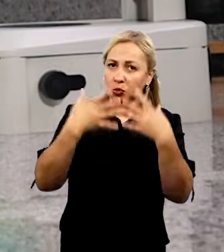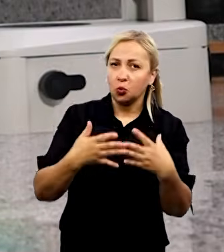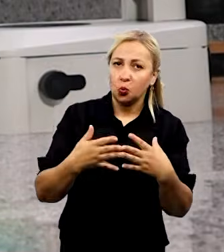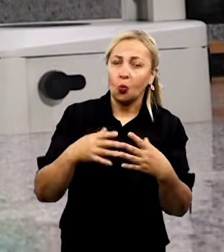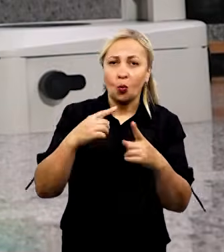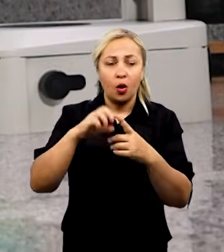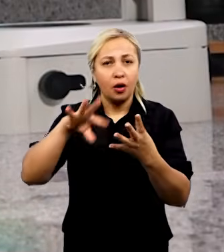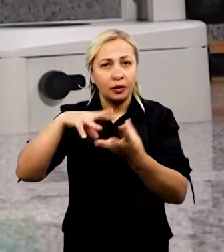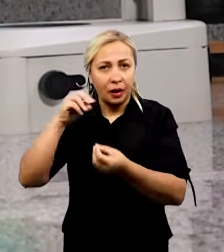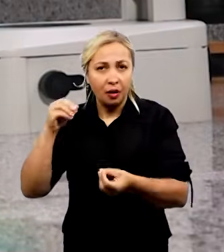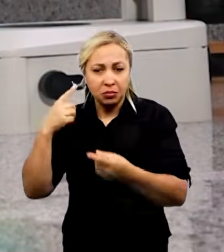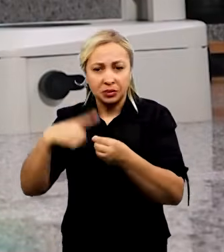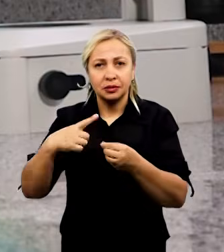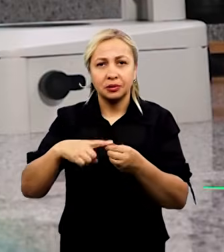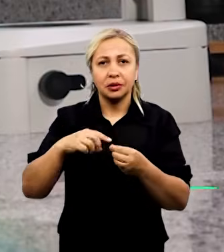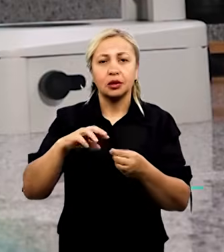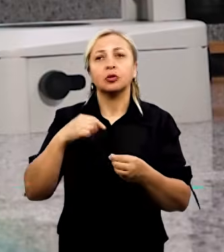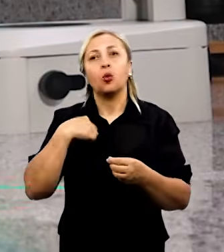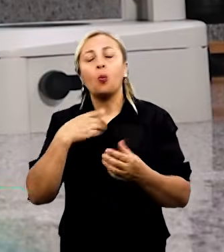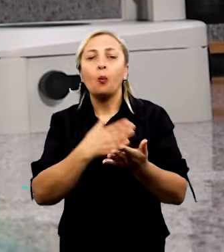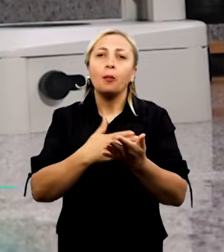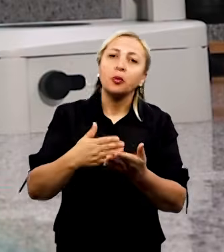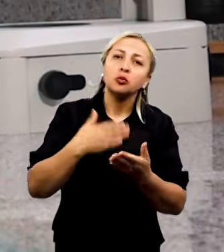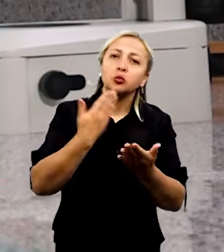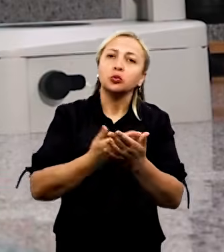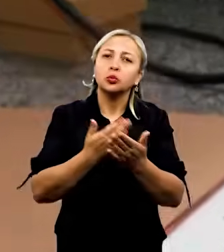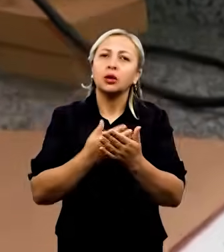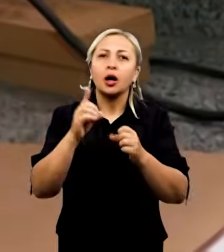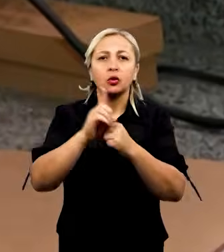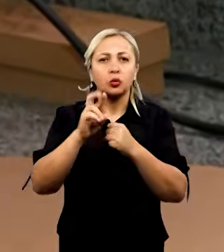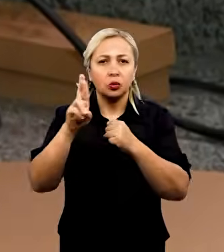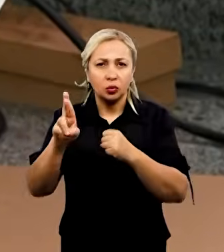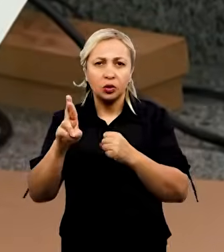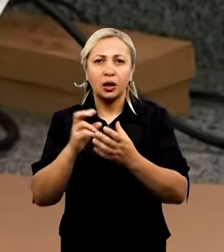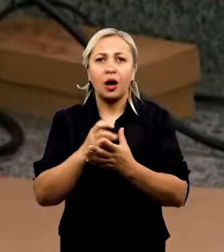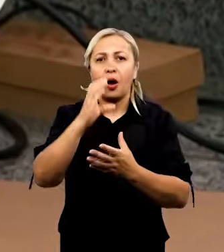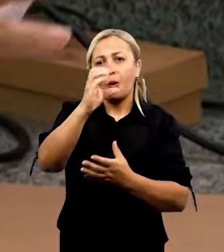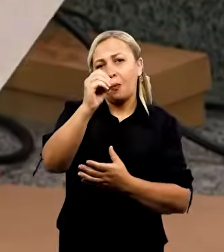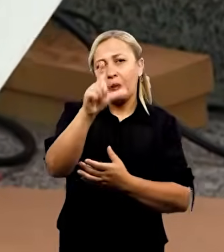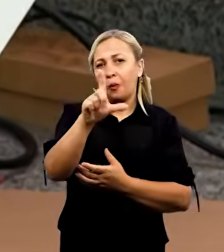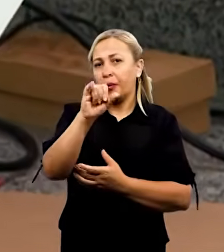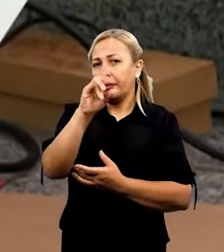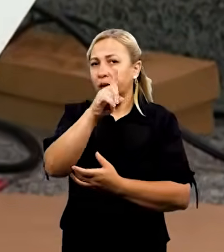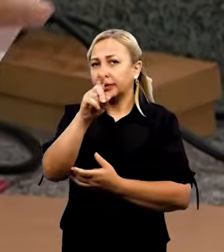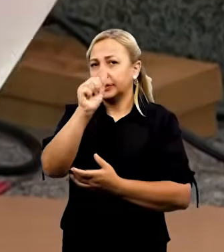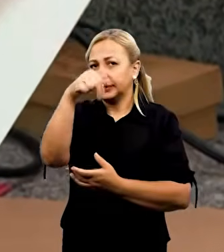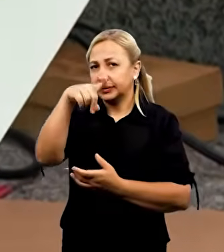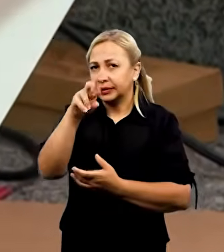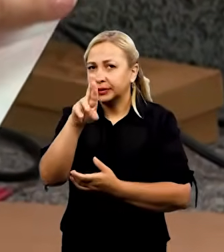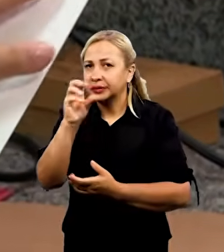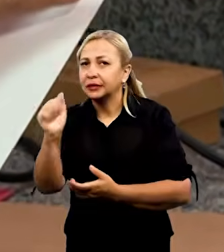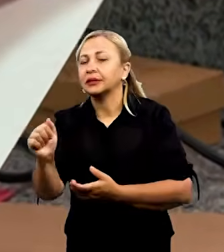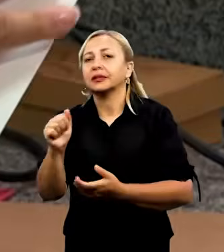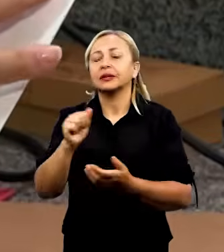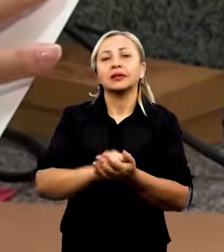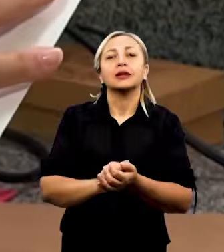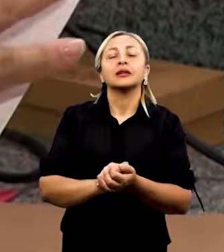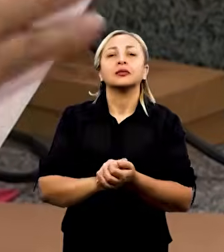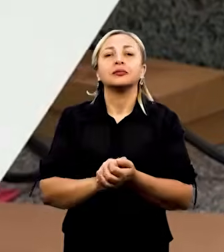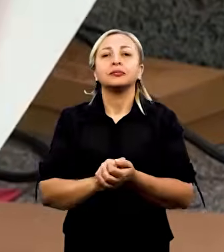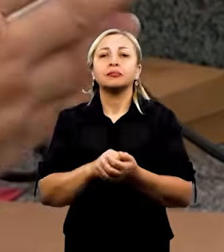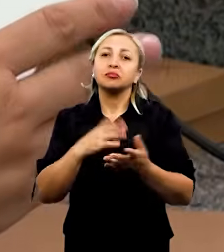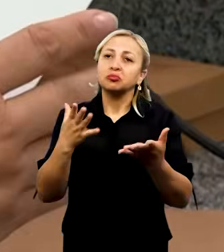Almas, eu comecei a estudar no meu doutorado esse gênero de Coryzandra, é um gênero de herbáceas, de monocotiledôneas,